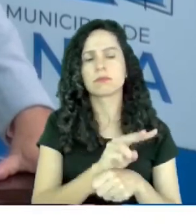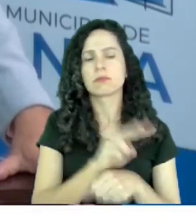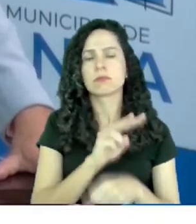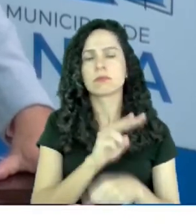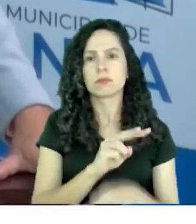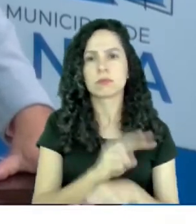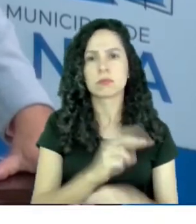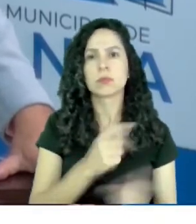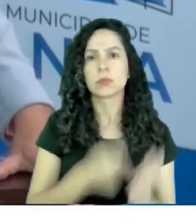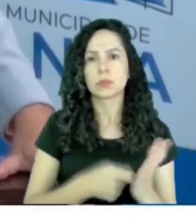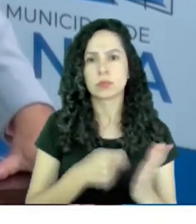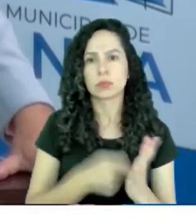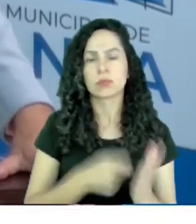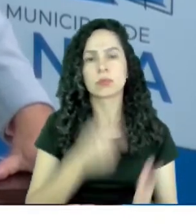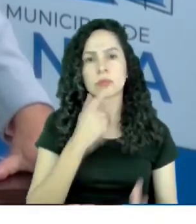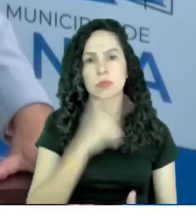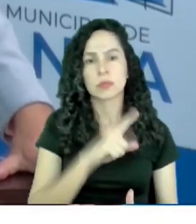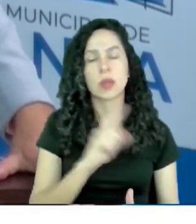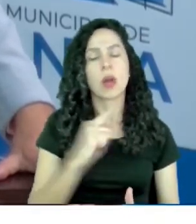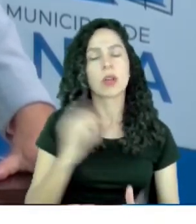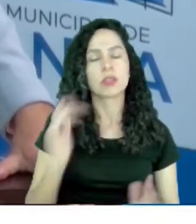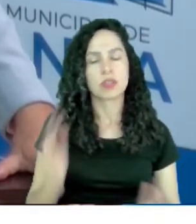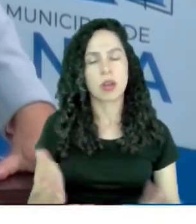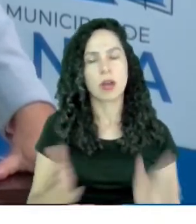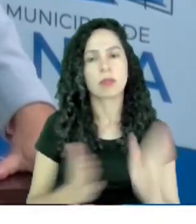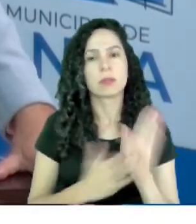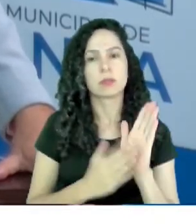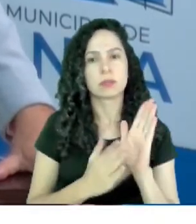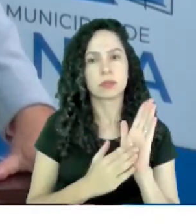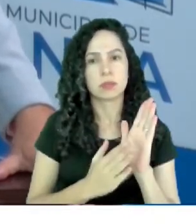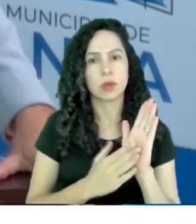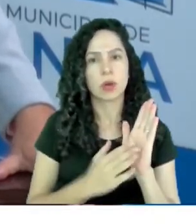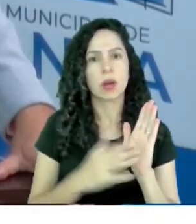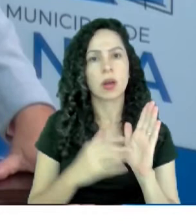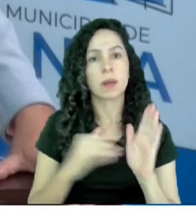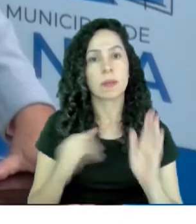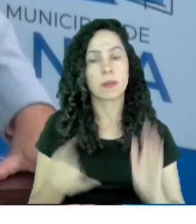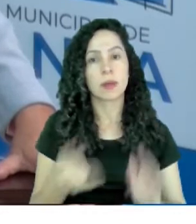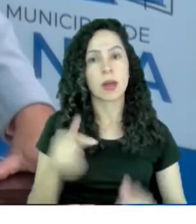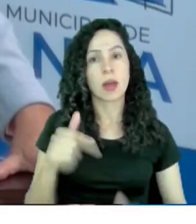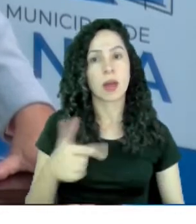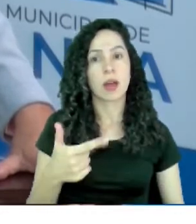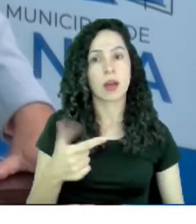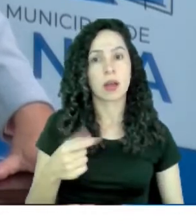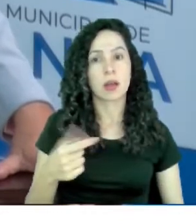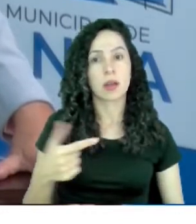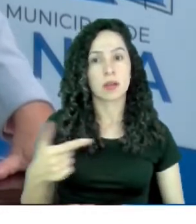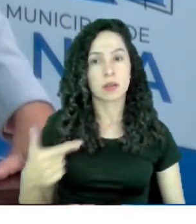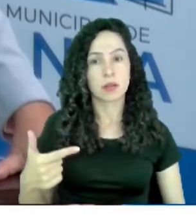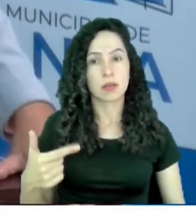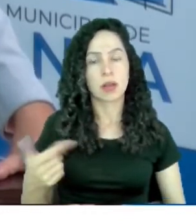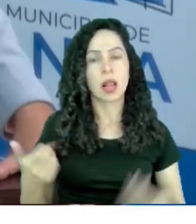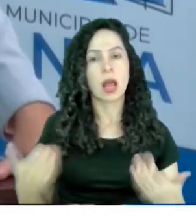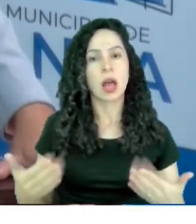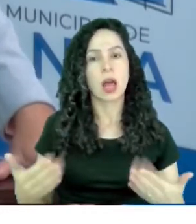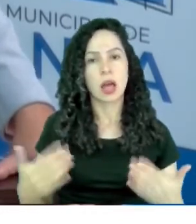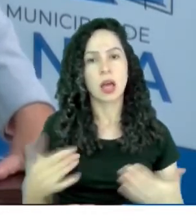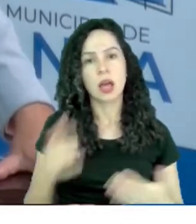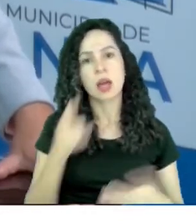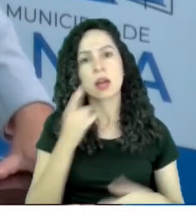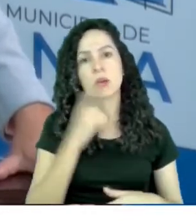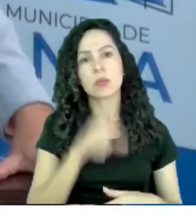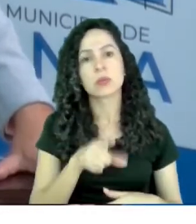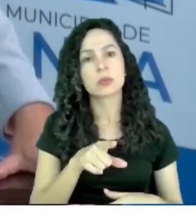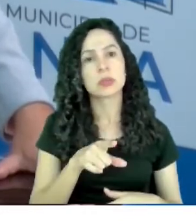até propôs, aproveitando que esse ano tem mais flexibilidade, de talvez